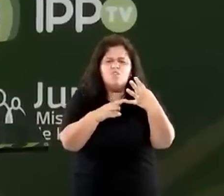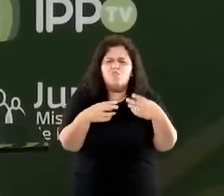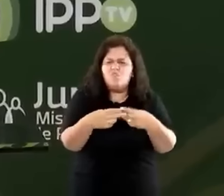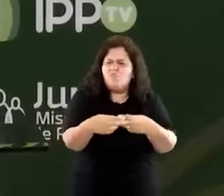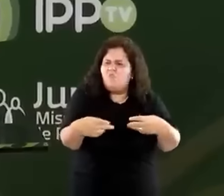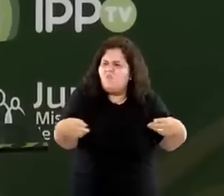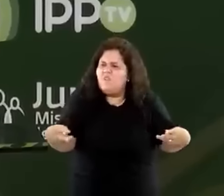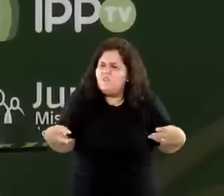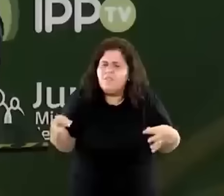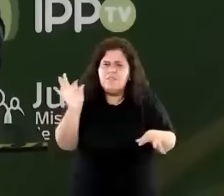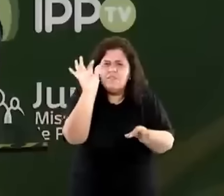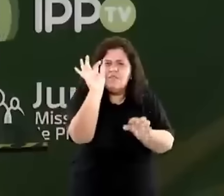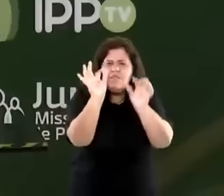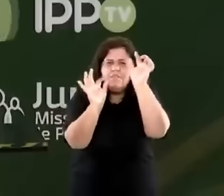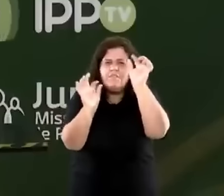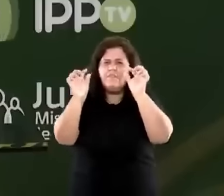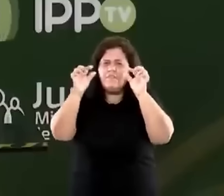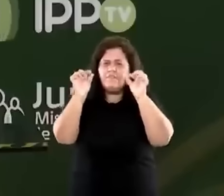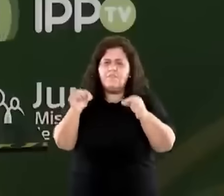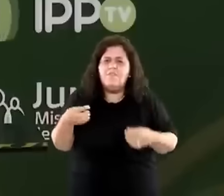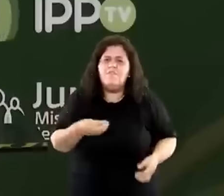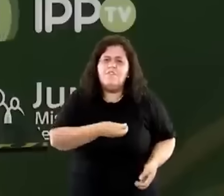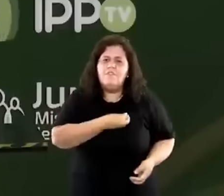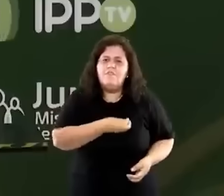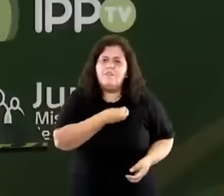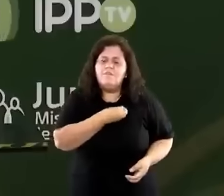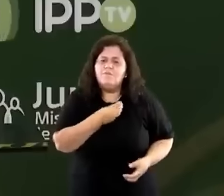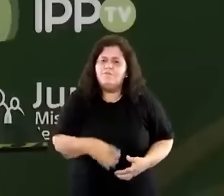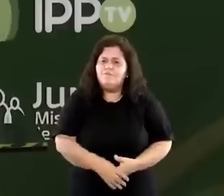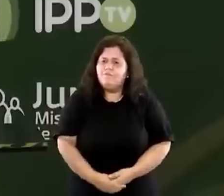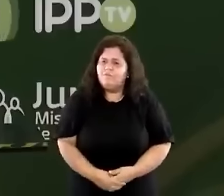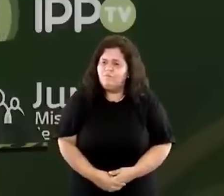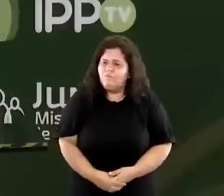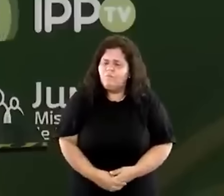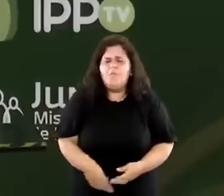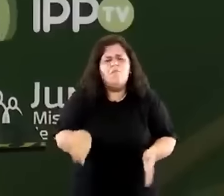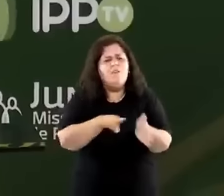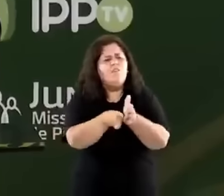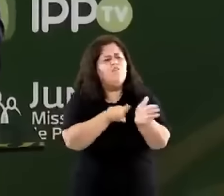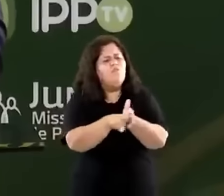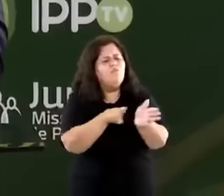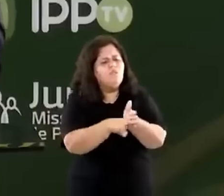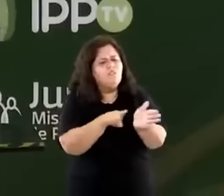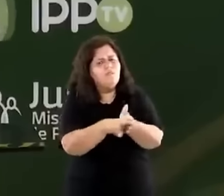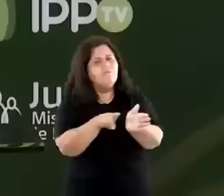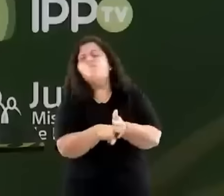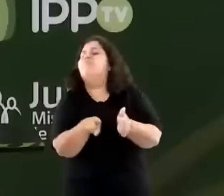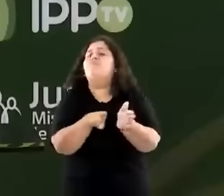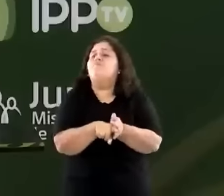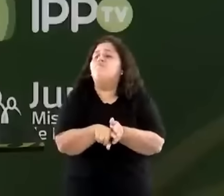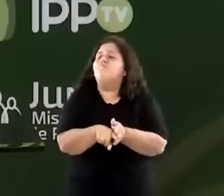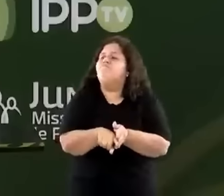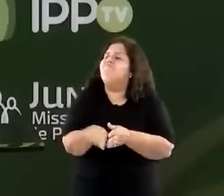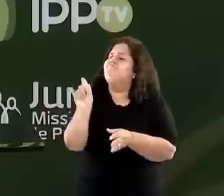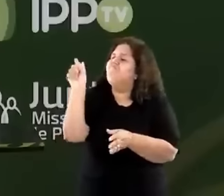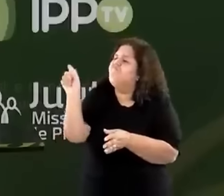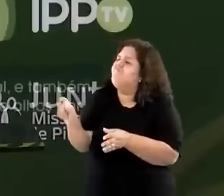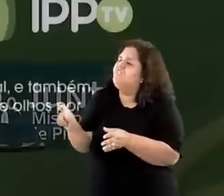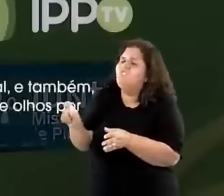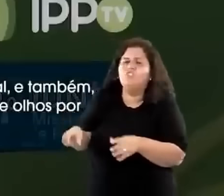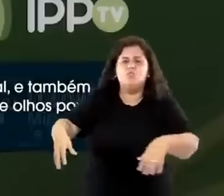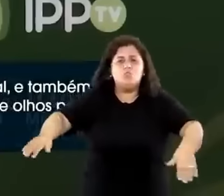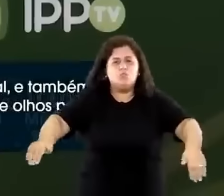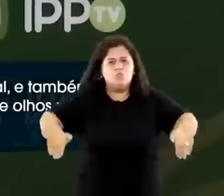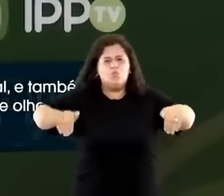aquele que está sentado no trono a partir do versículo 6 a 8 então a pergunta é olha comigo Versículo 6 AD Diante do